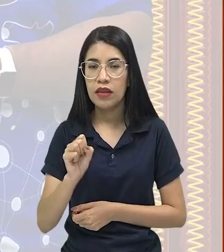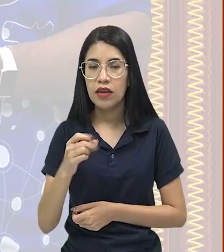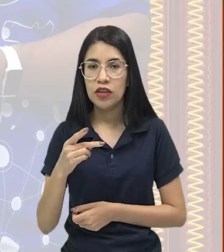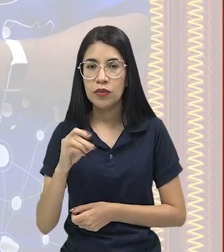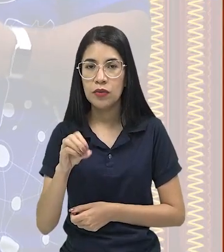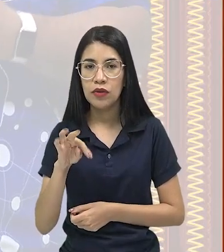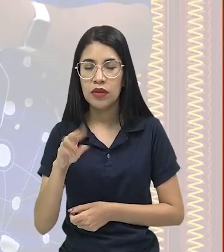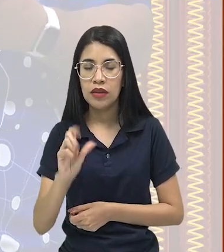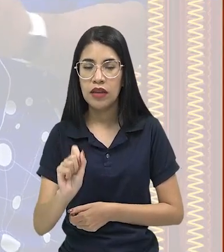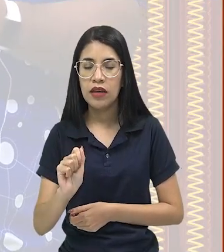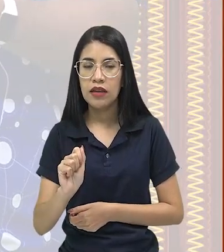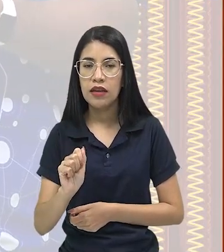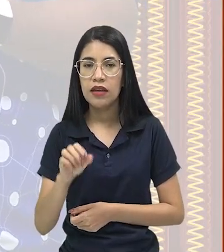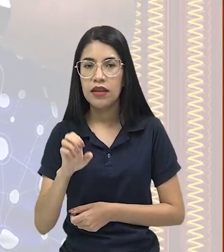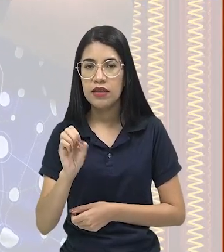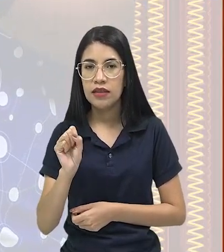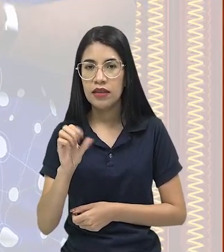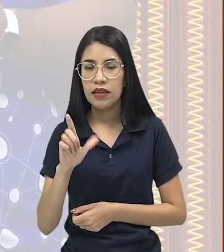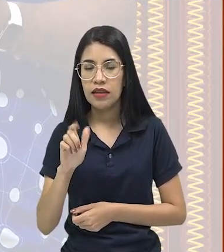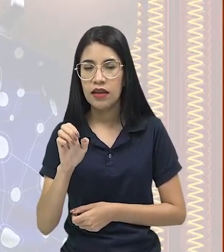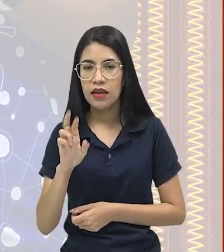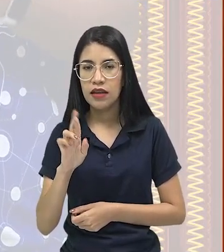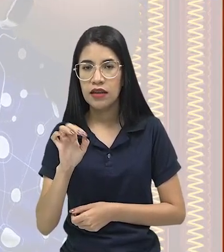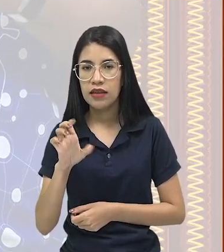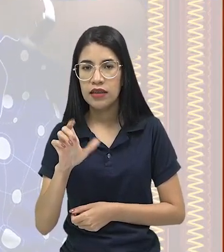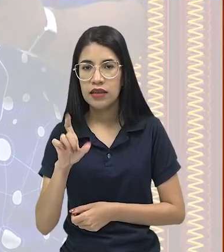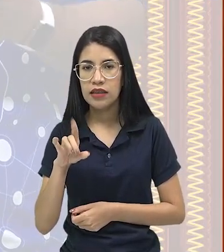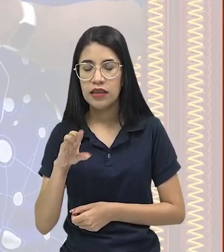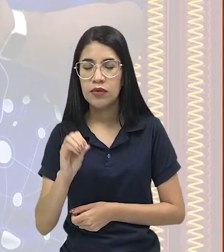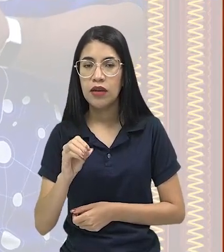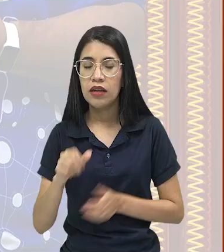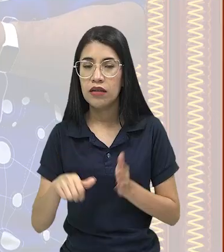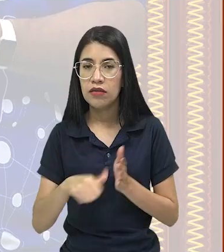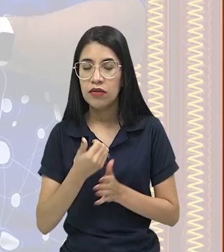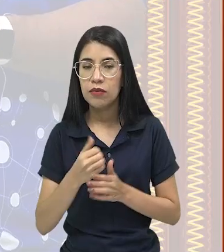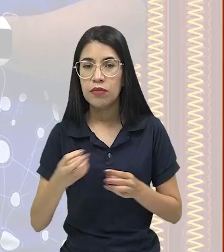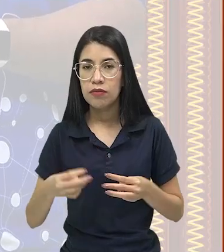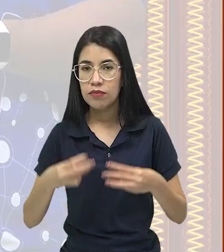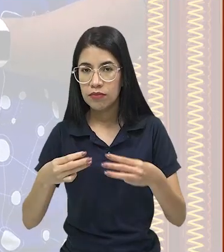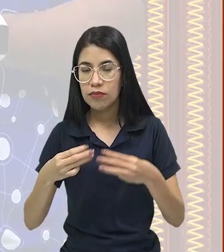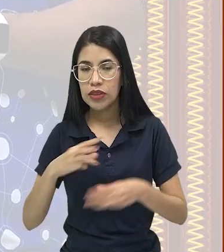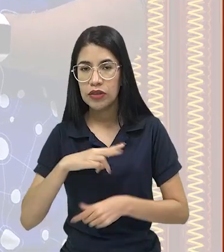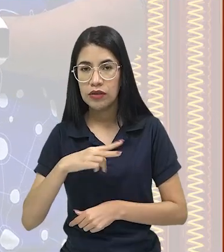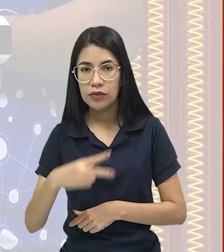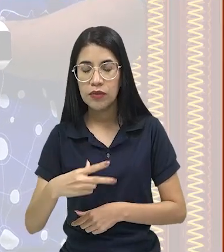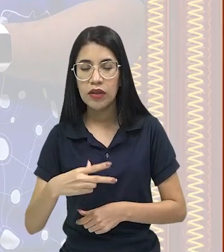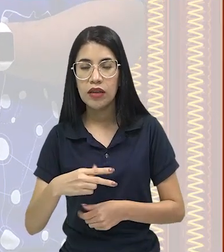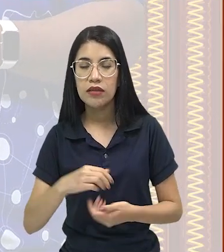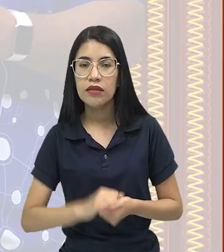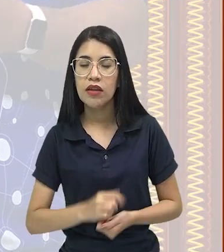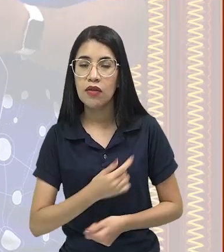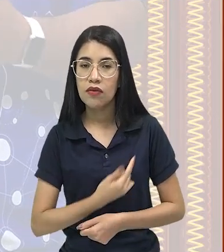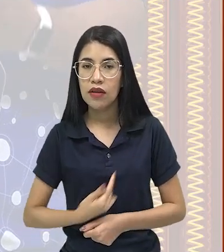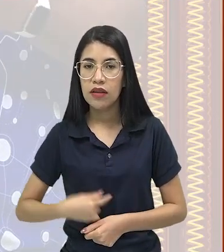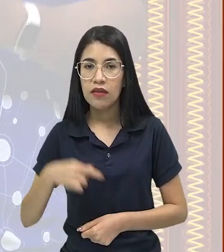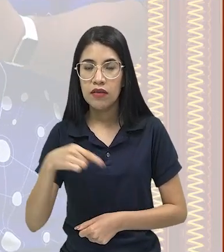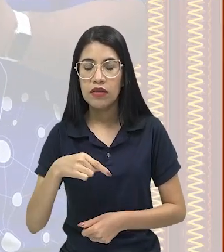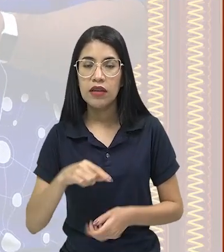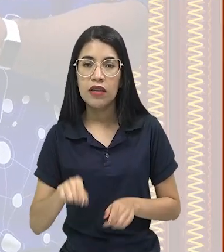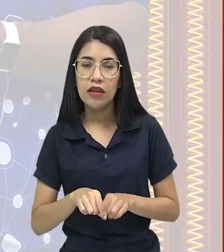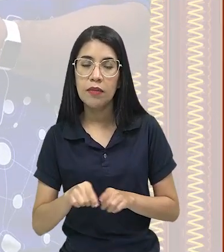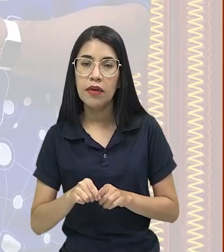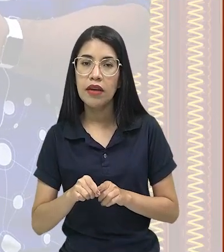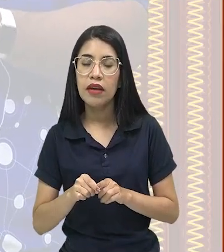esclarecido, ou seja, era um governante, não era rei, mas era primeiro-ministro de Portugal, que era adepto de alguns princípios